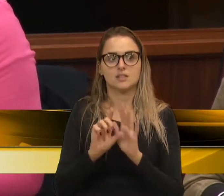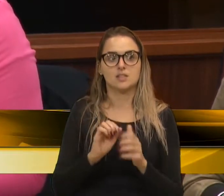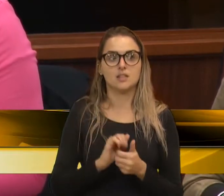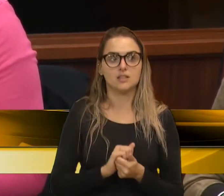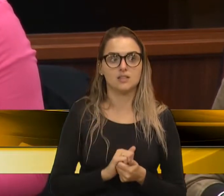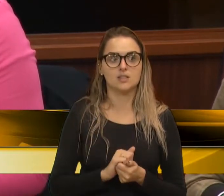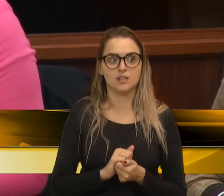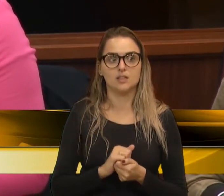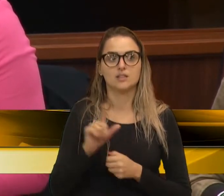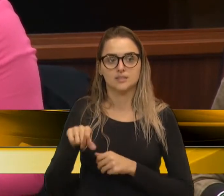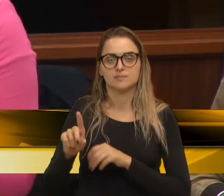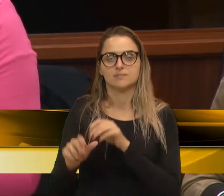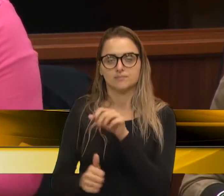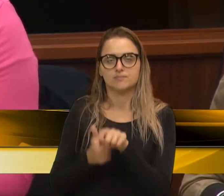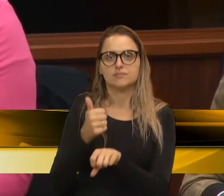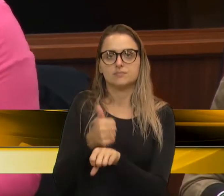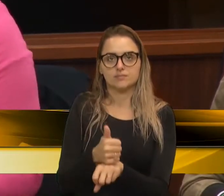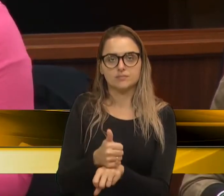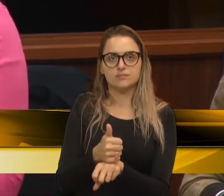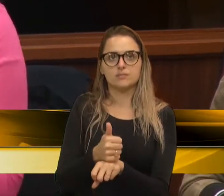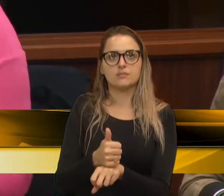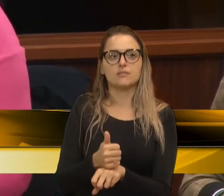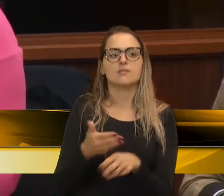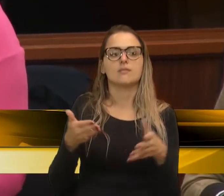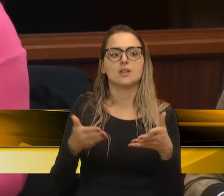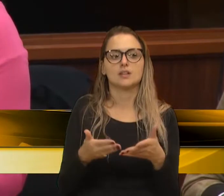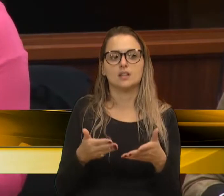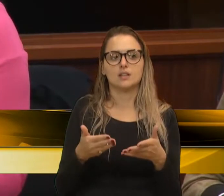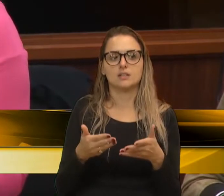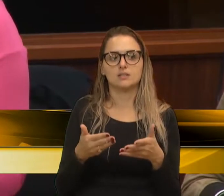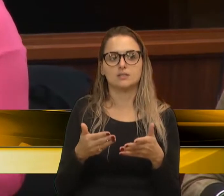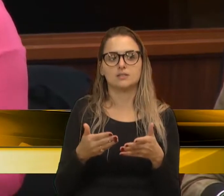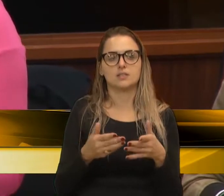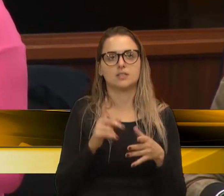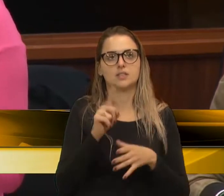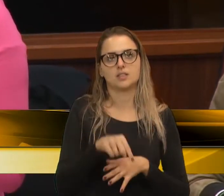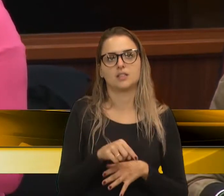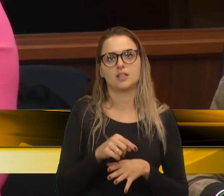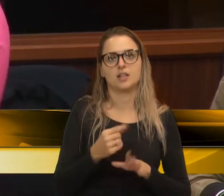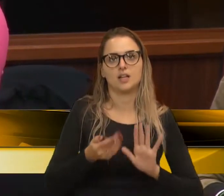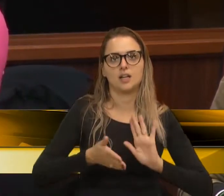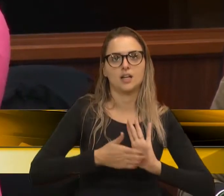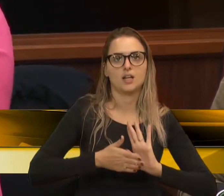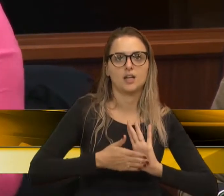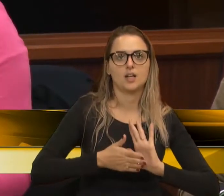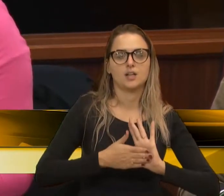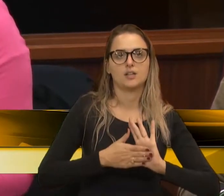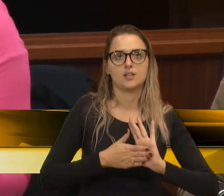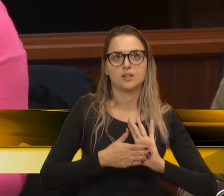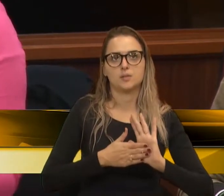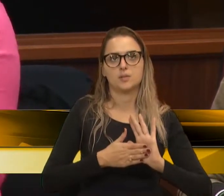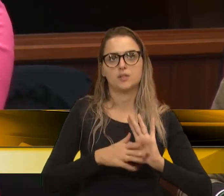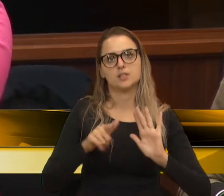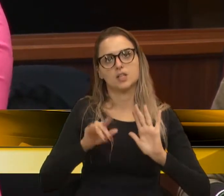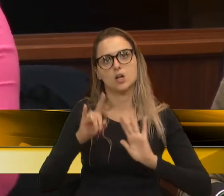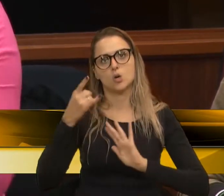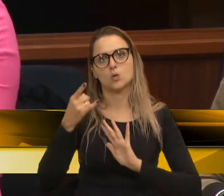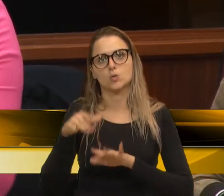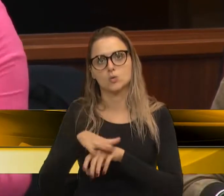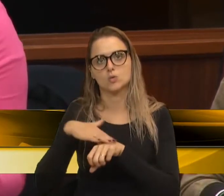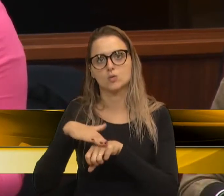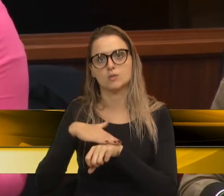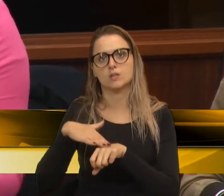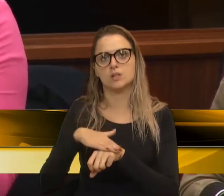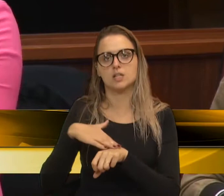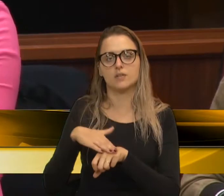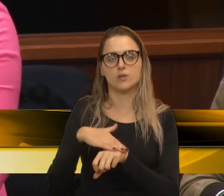um substitutivo. Bom, a gente já venceu muitas das pautas que, inclusive, na última conversa que tivemos, gerou